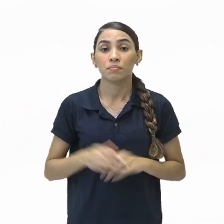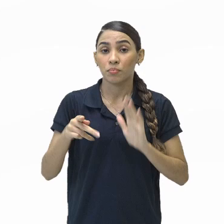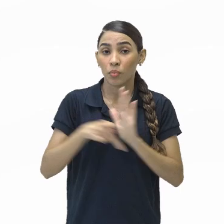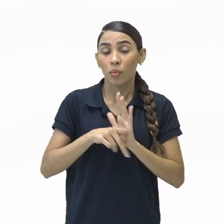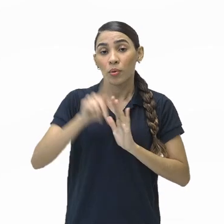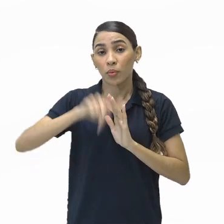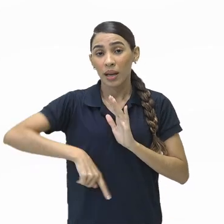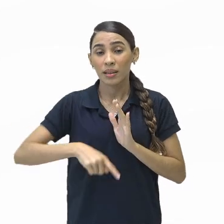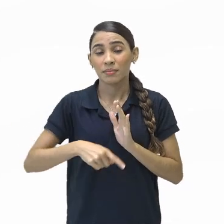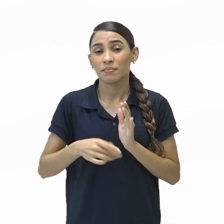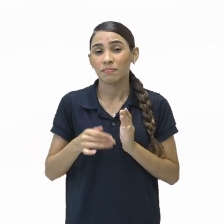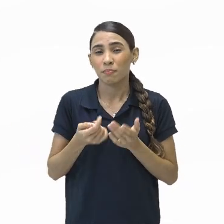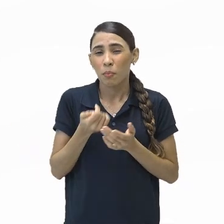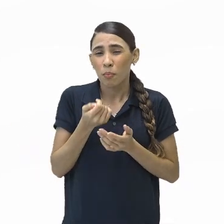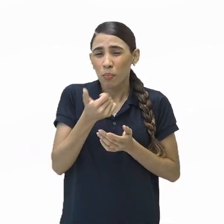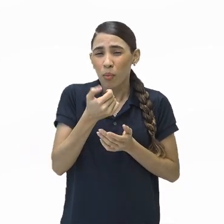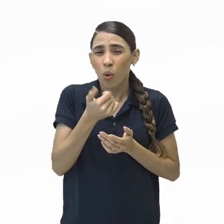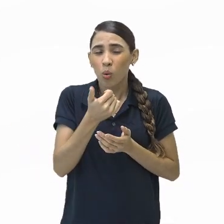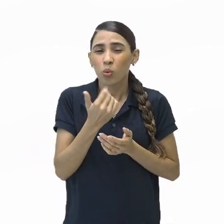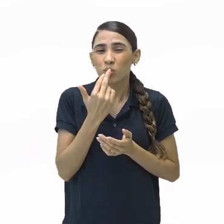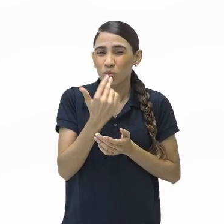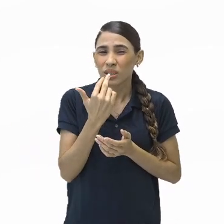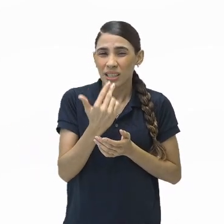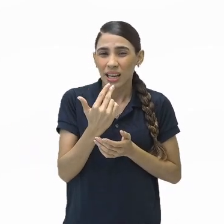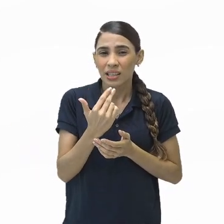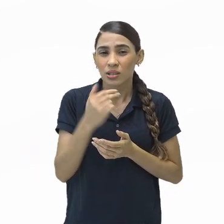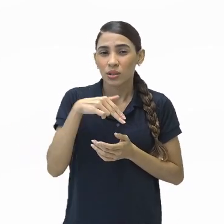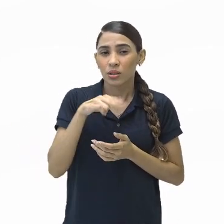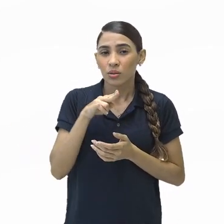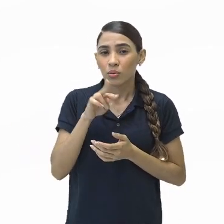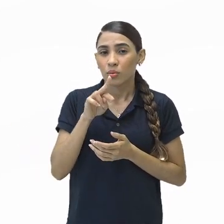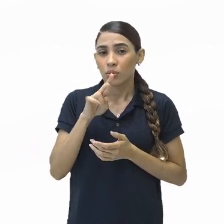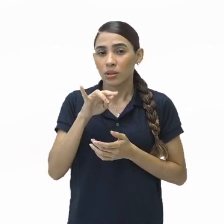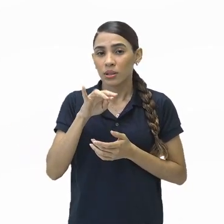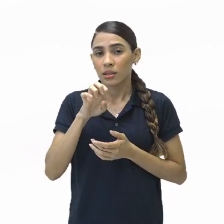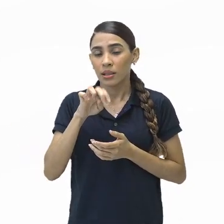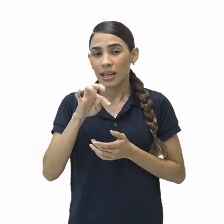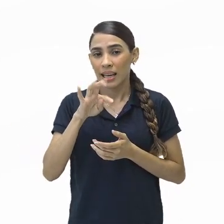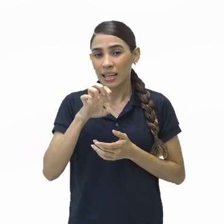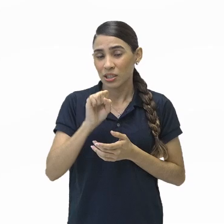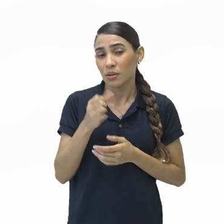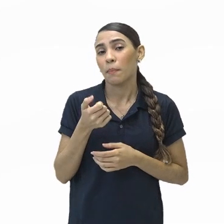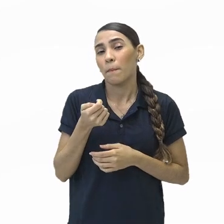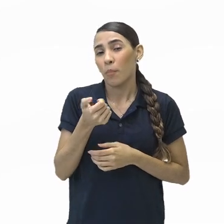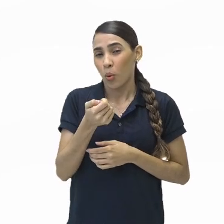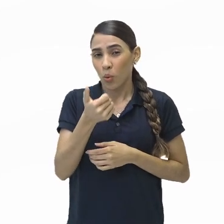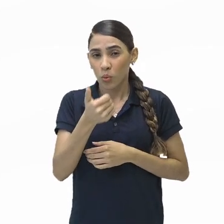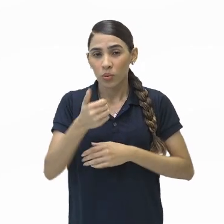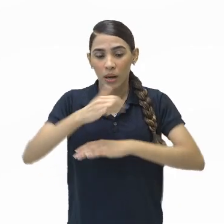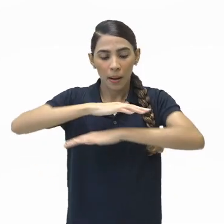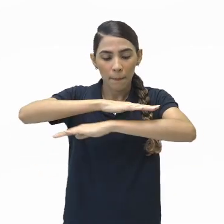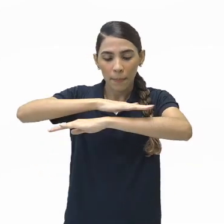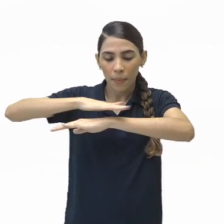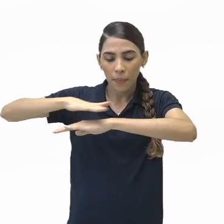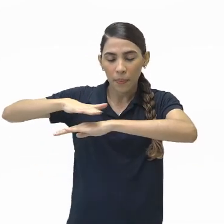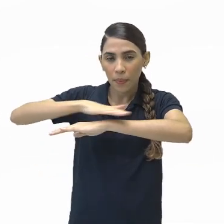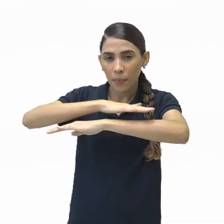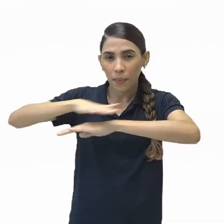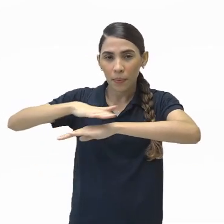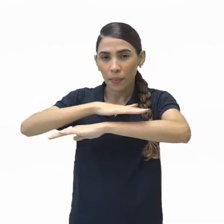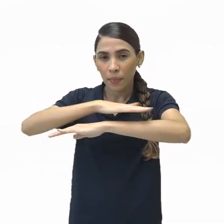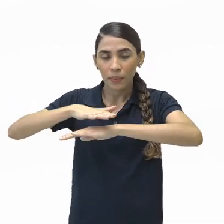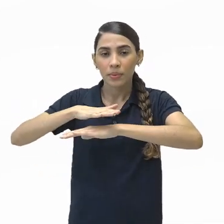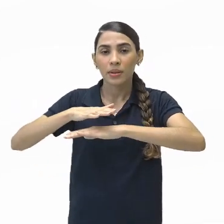naturalmente é muito pobre, né, o solo amazônico ele tem essa característica, né, de ter uma área ali na camada mais superior, ali ela ter